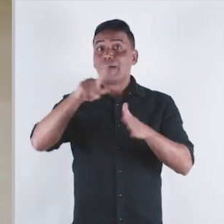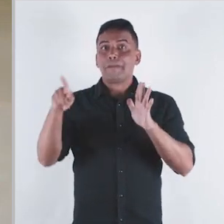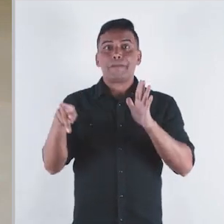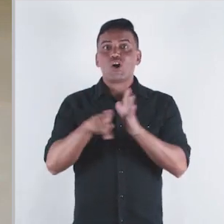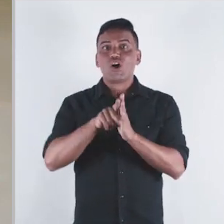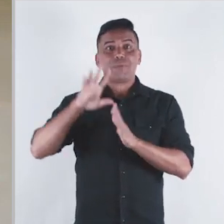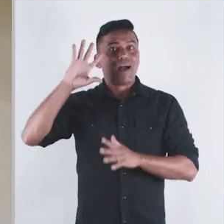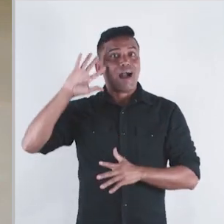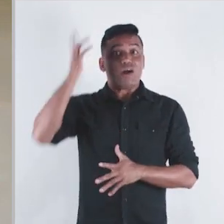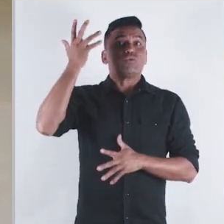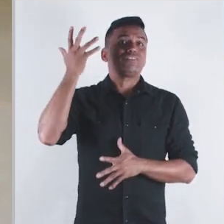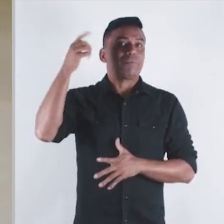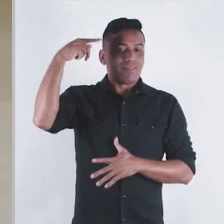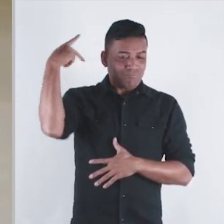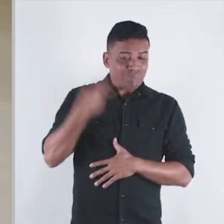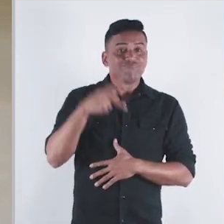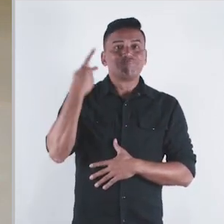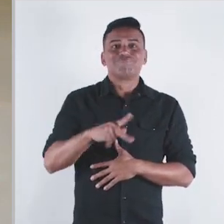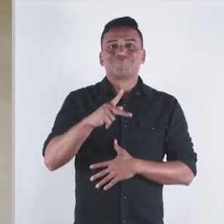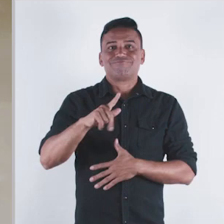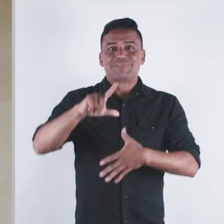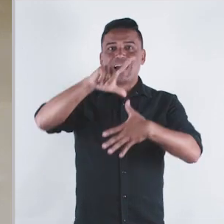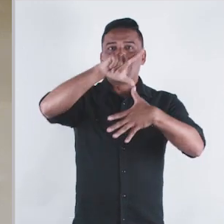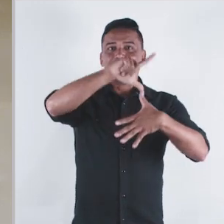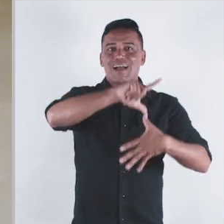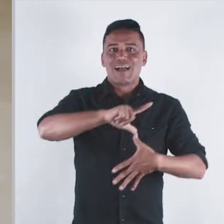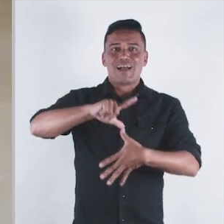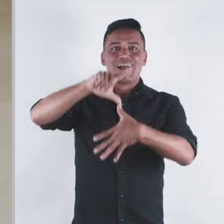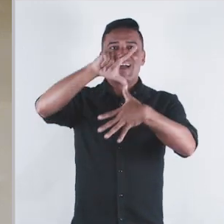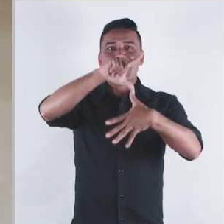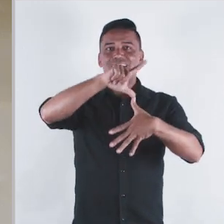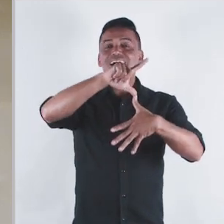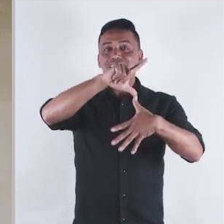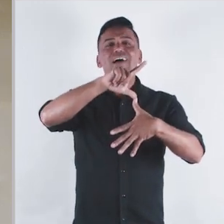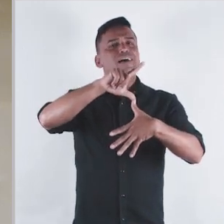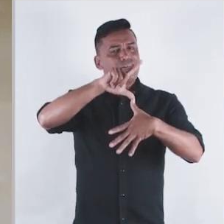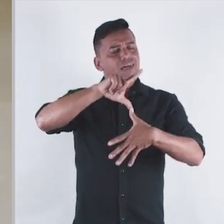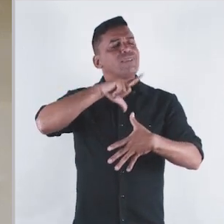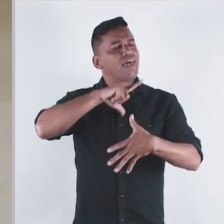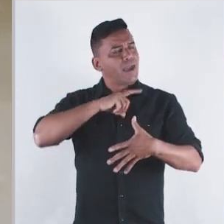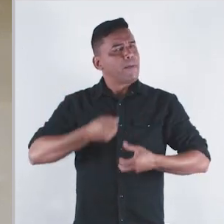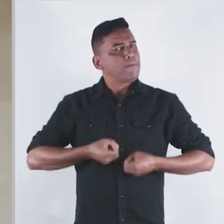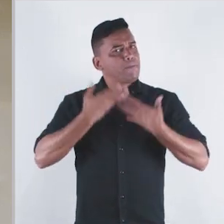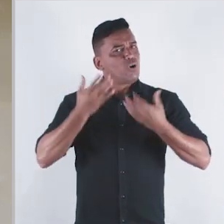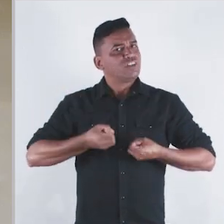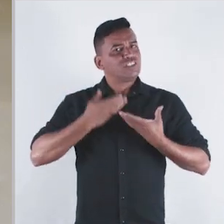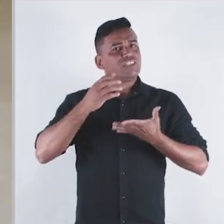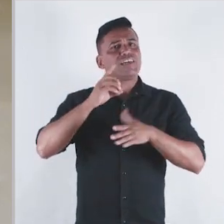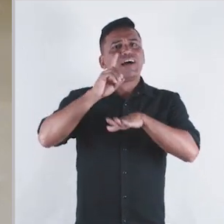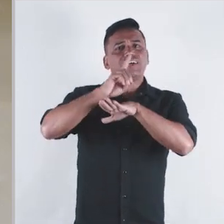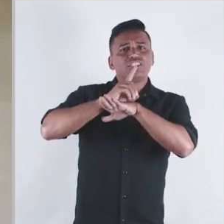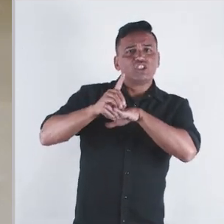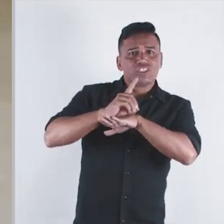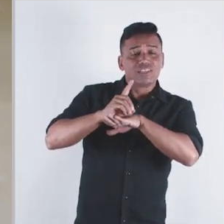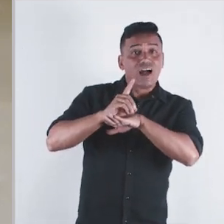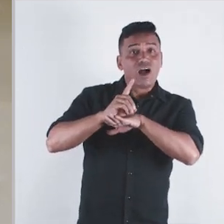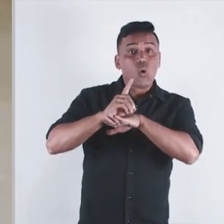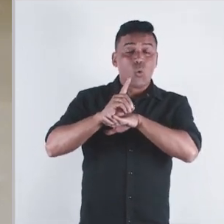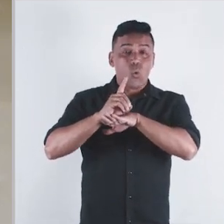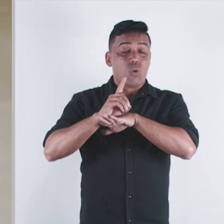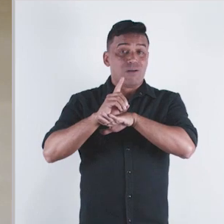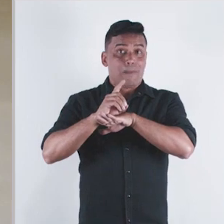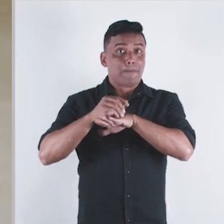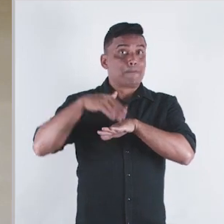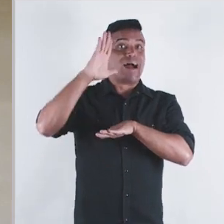latino-americano. Na América Latina, há mais poesia digital do que prosa, do que, por exemplo,